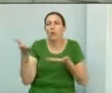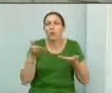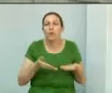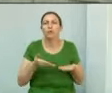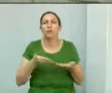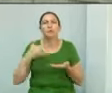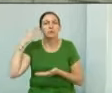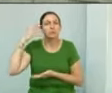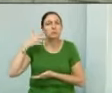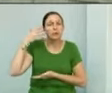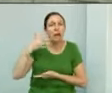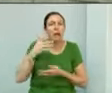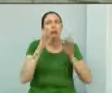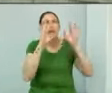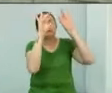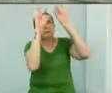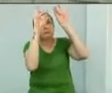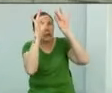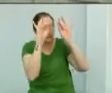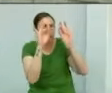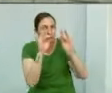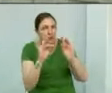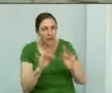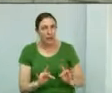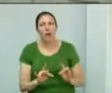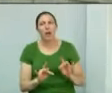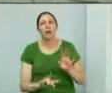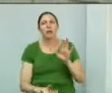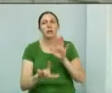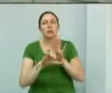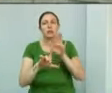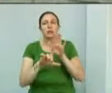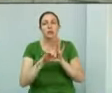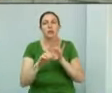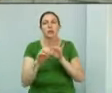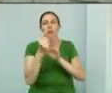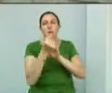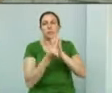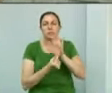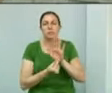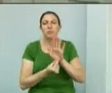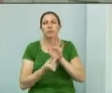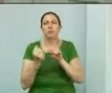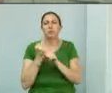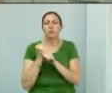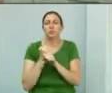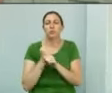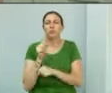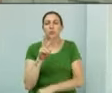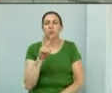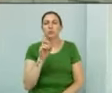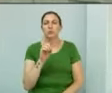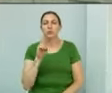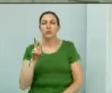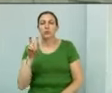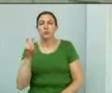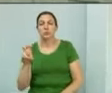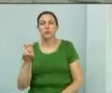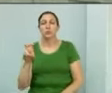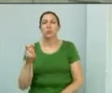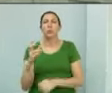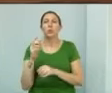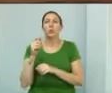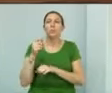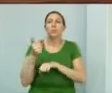palavra e detalhar a todos a LOA 2025, o contador da Secretaria da Fazenda, Edson Kammler.